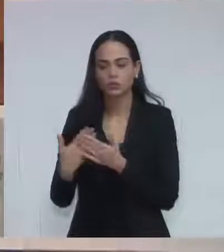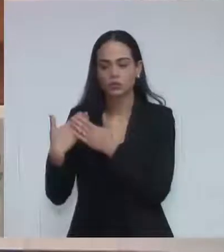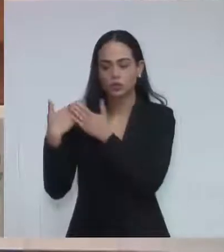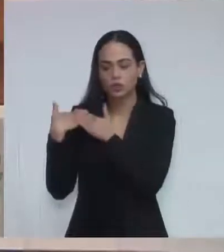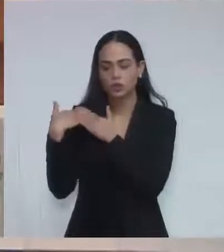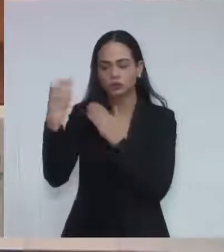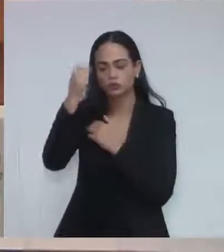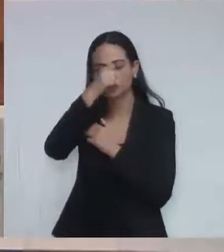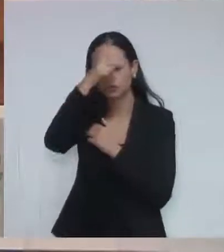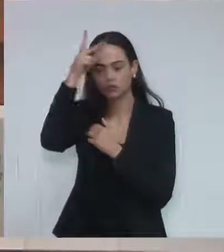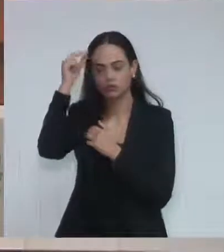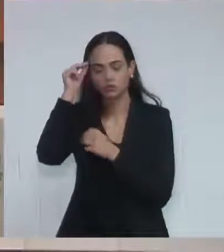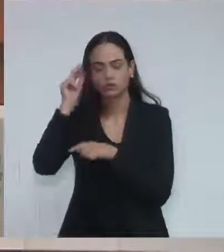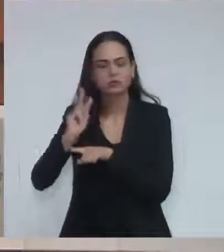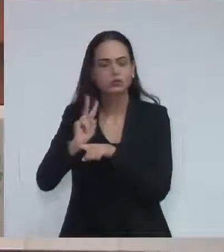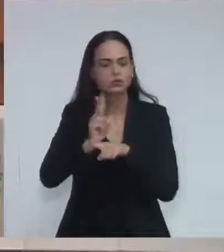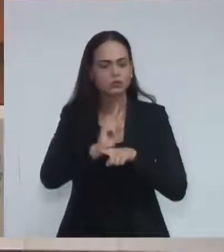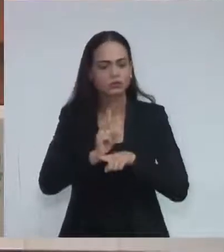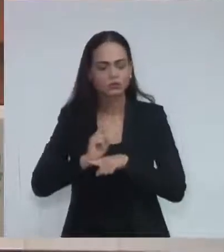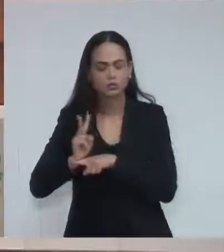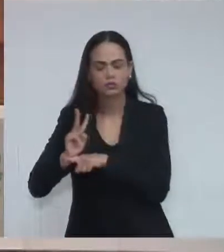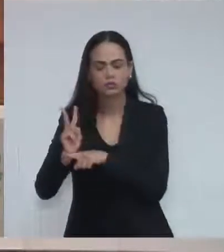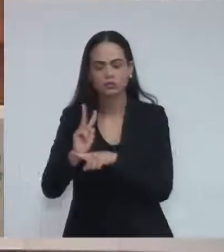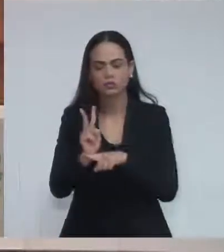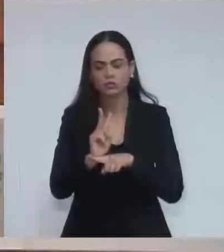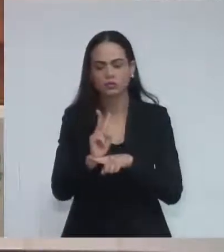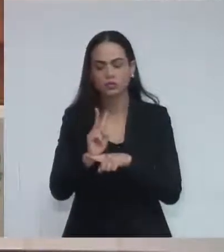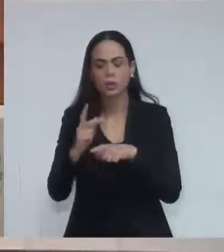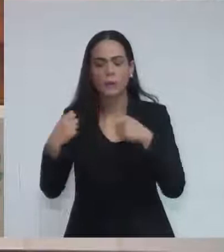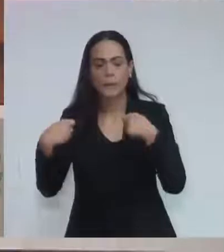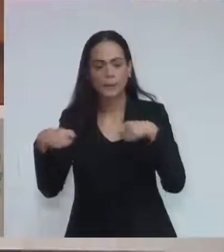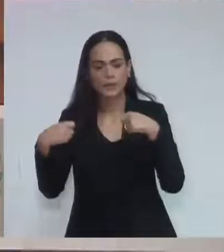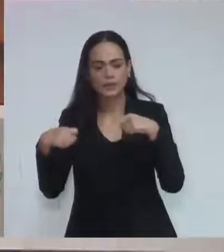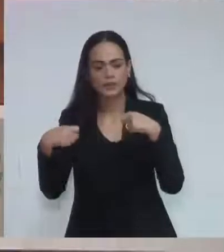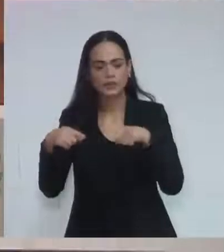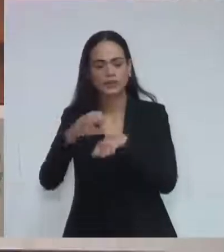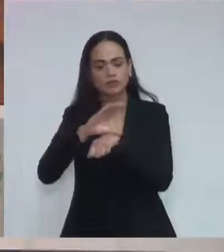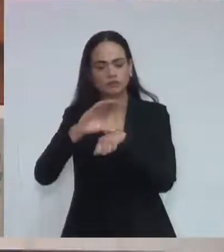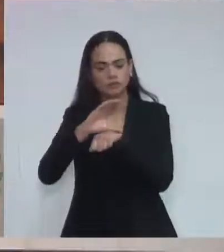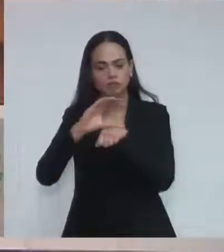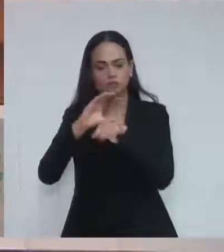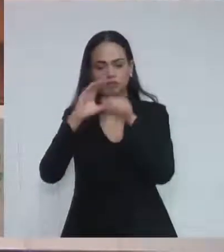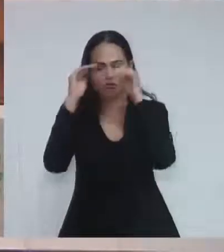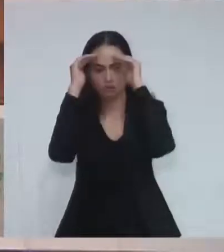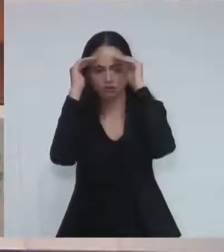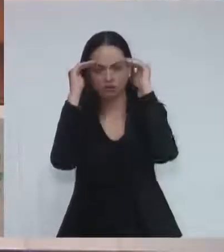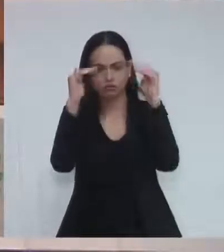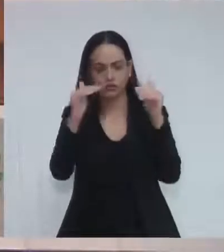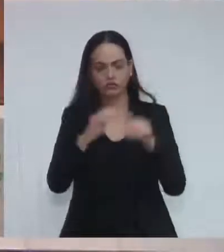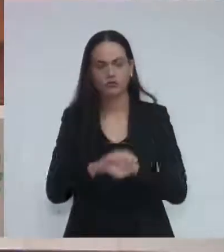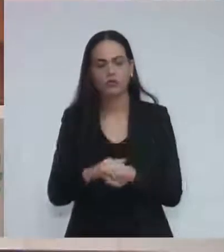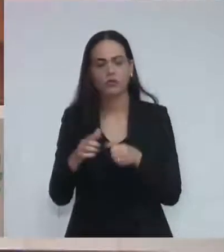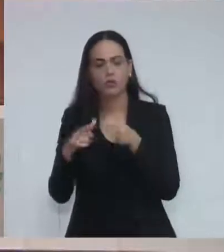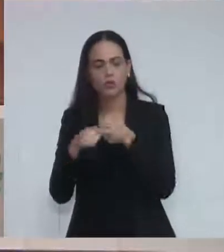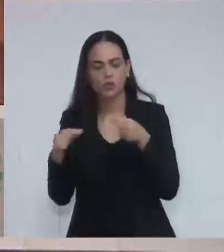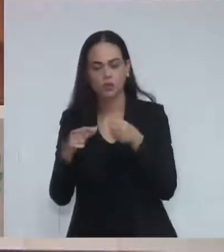a atividade fiscalizatória deve obediência aos princípios constitucionais. O artigo 2º da